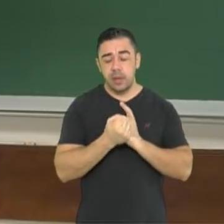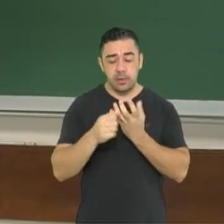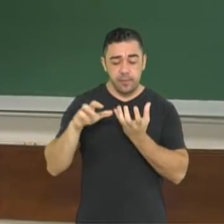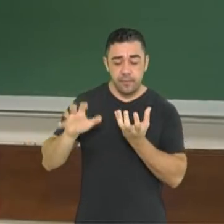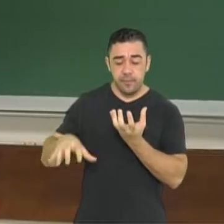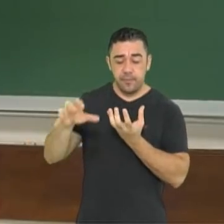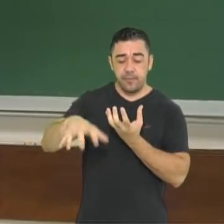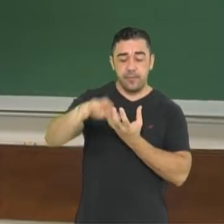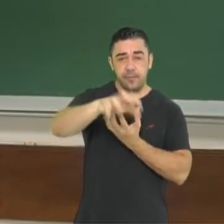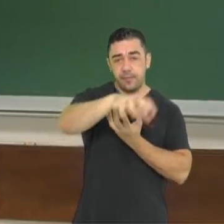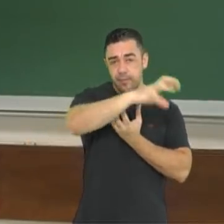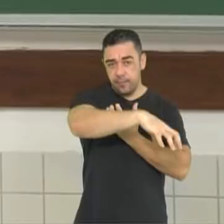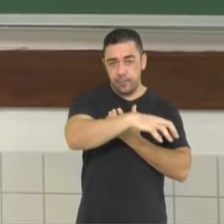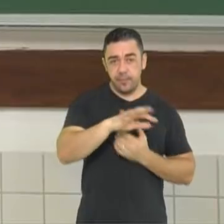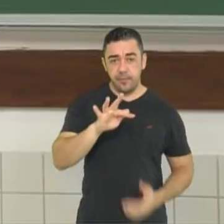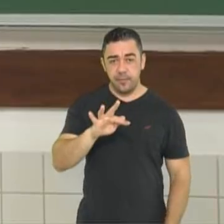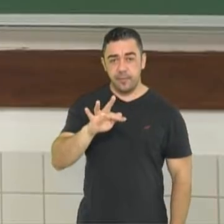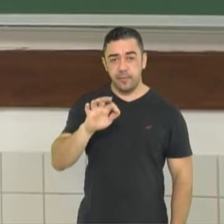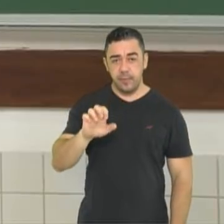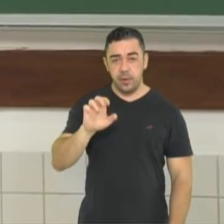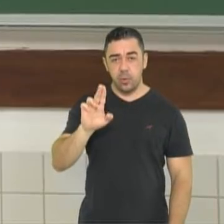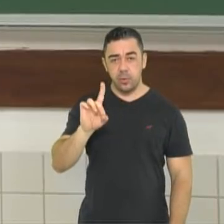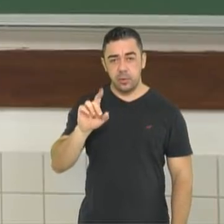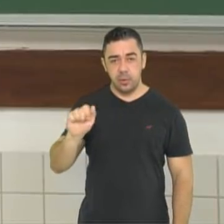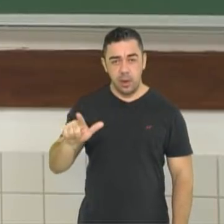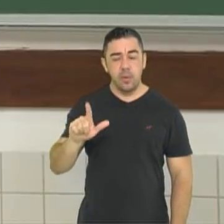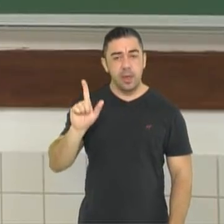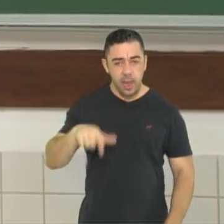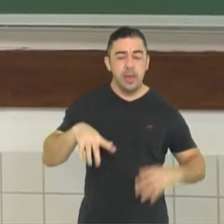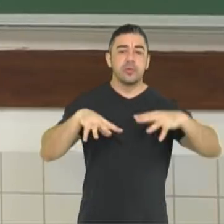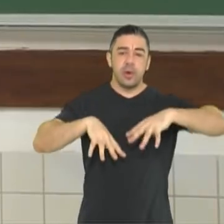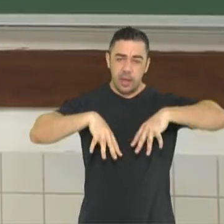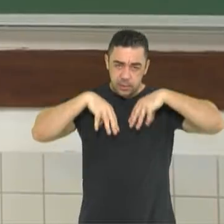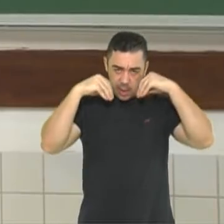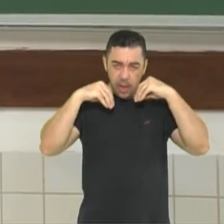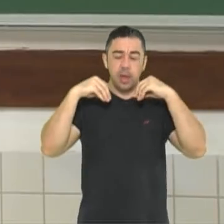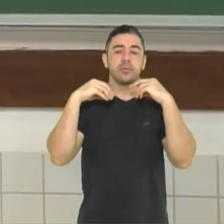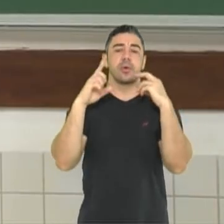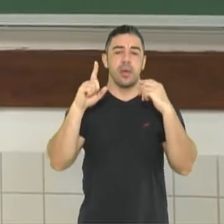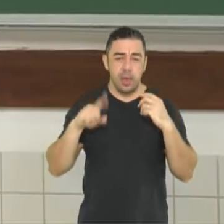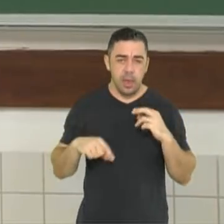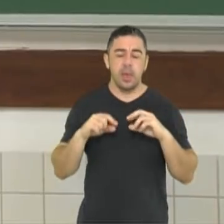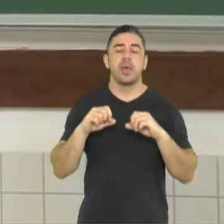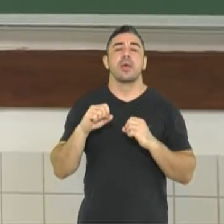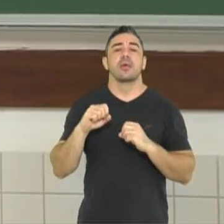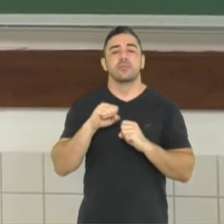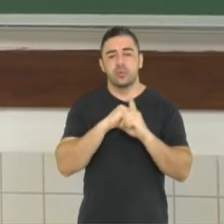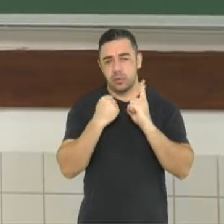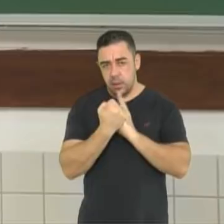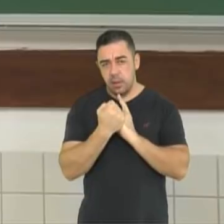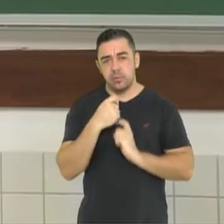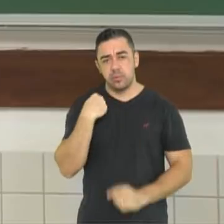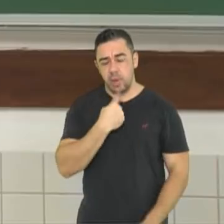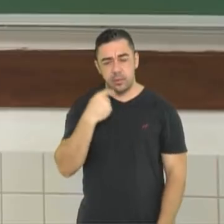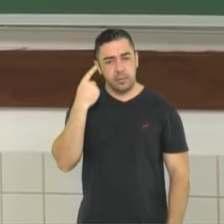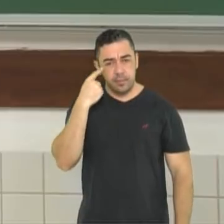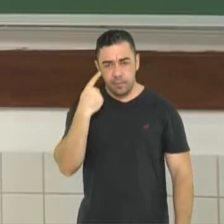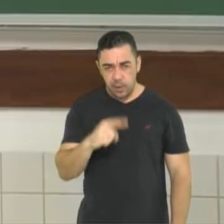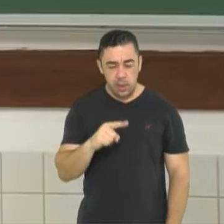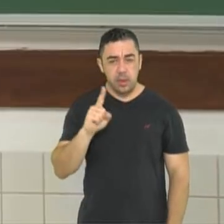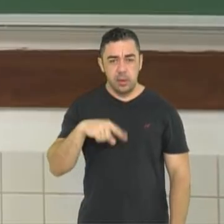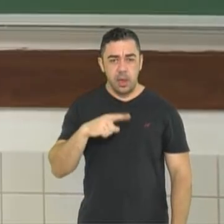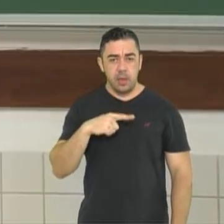vão estudar nas próximas aulas. É aquela sociedade dos castelos, eu sei, é aquela sociedade que nós estamos acostumados a ver